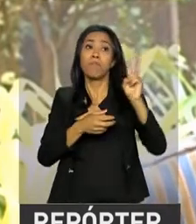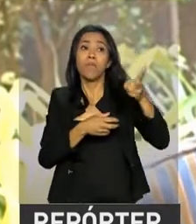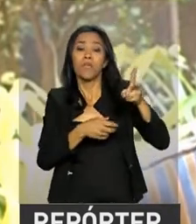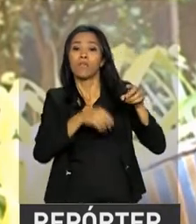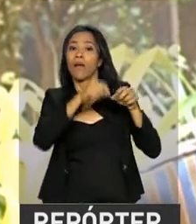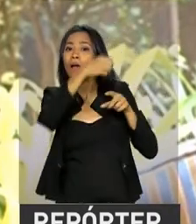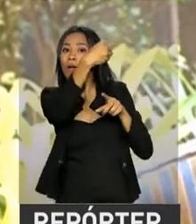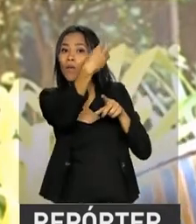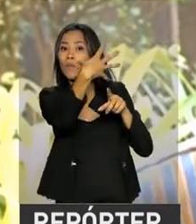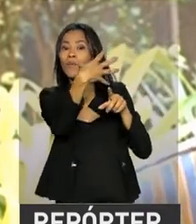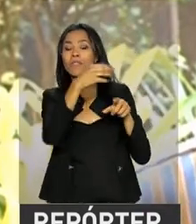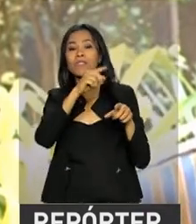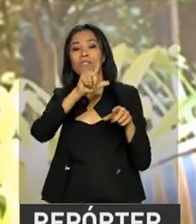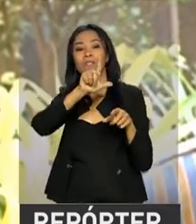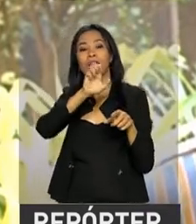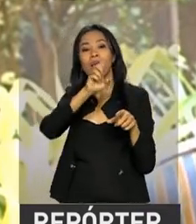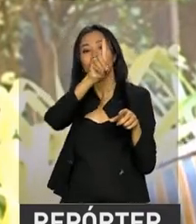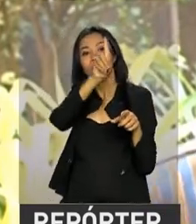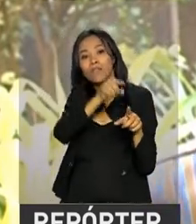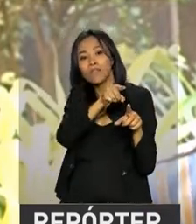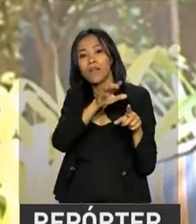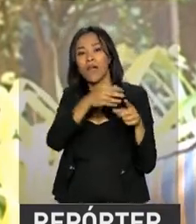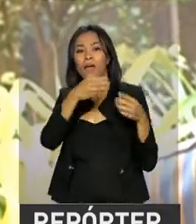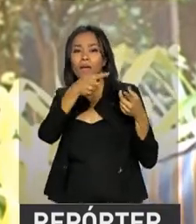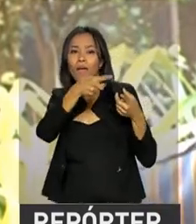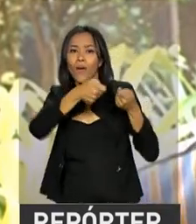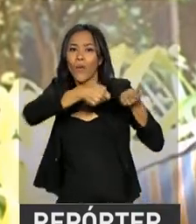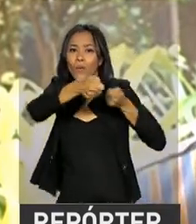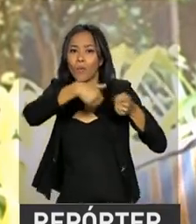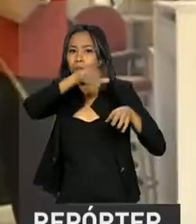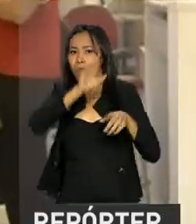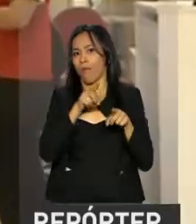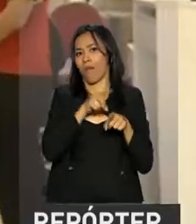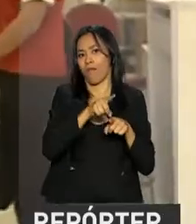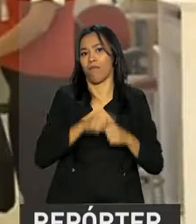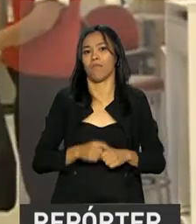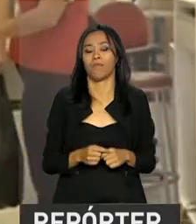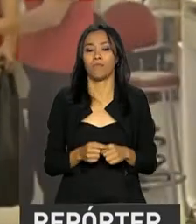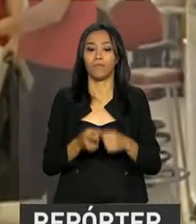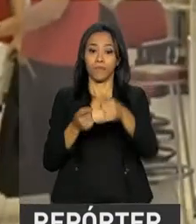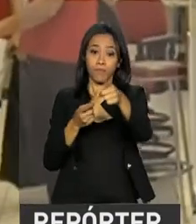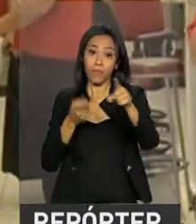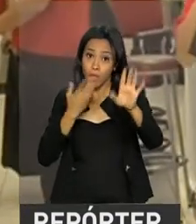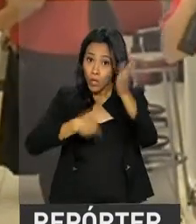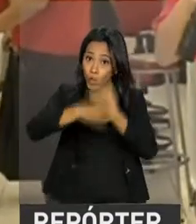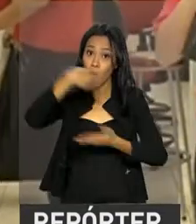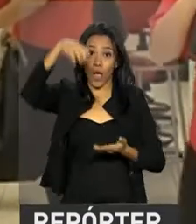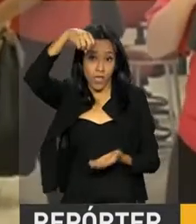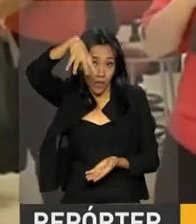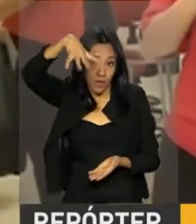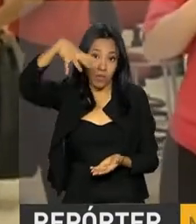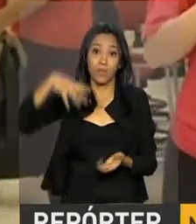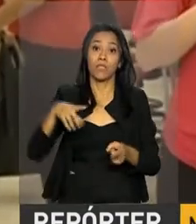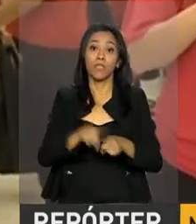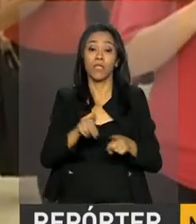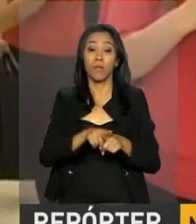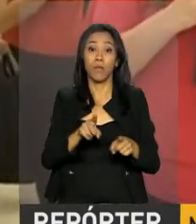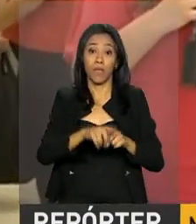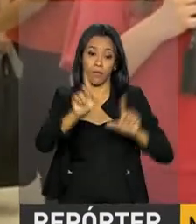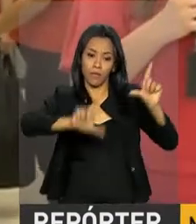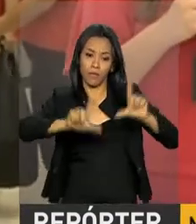uma proposta de durabilidade de até 25 vezes mais além de trocar as lâmpadas e tirar os aparelhos da tomada